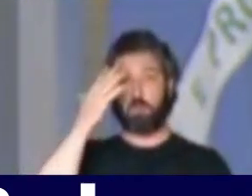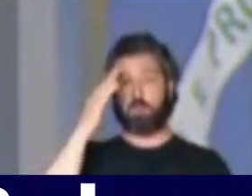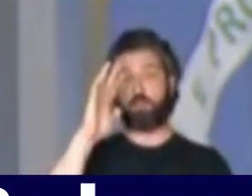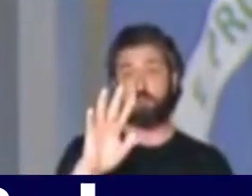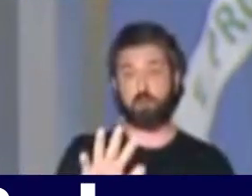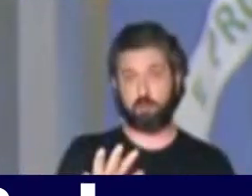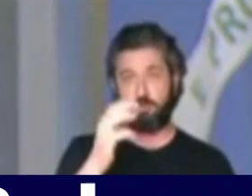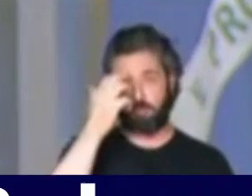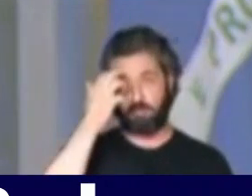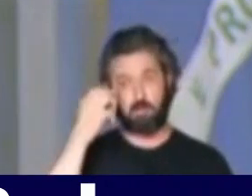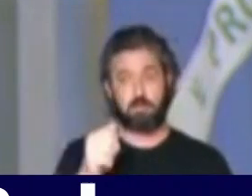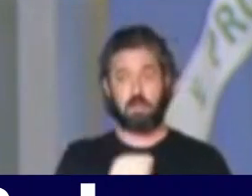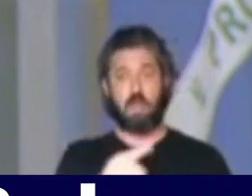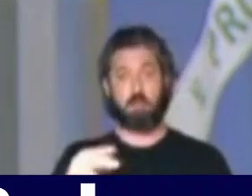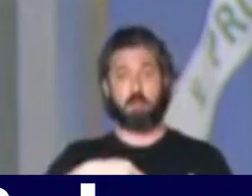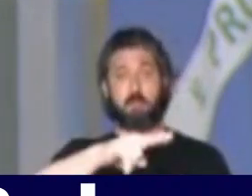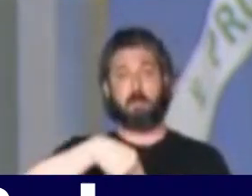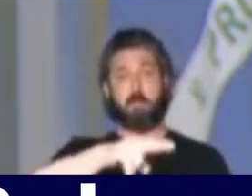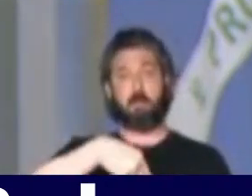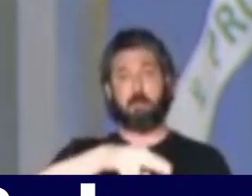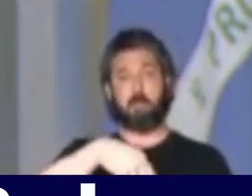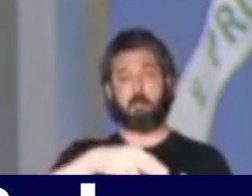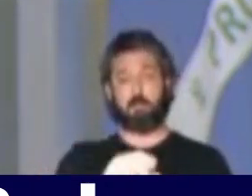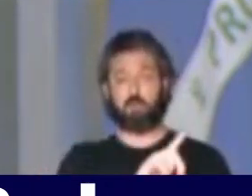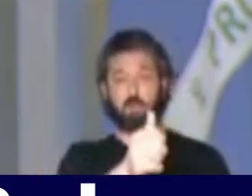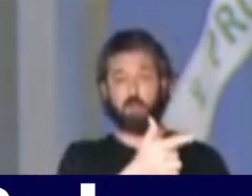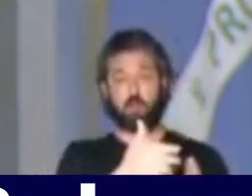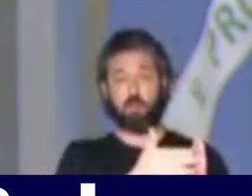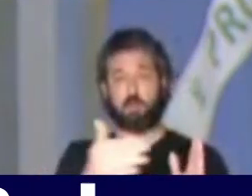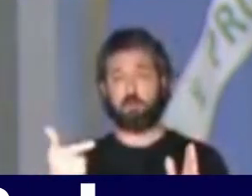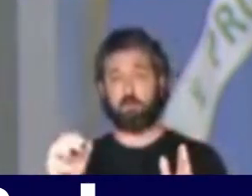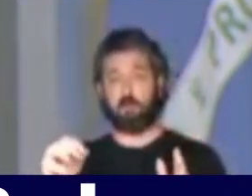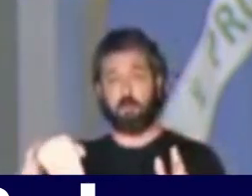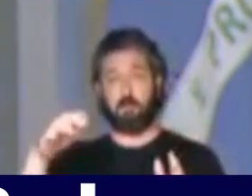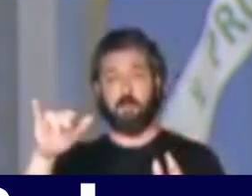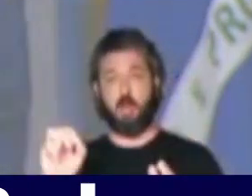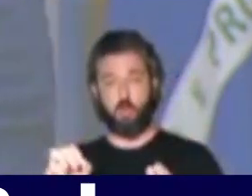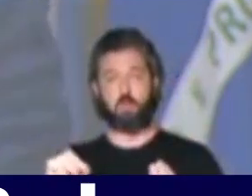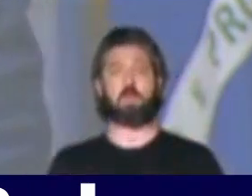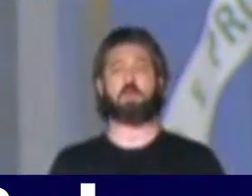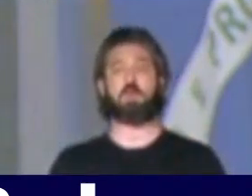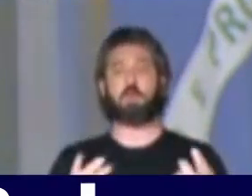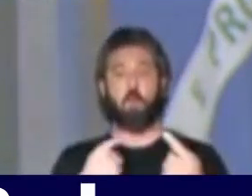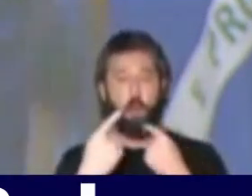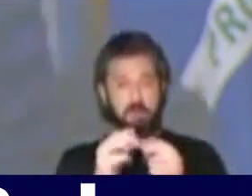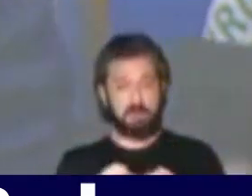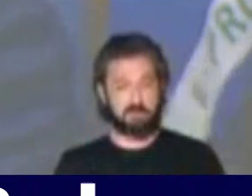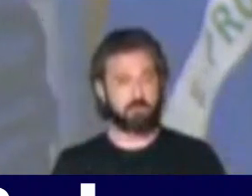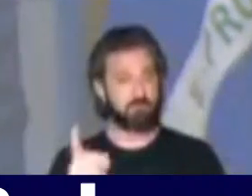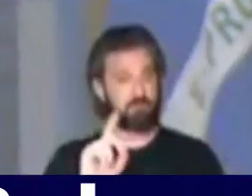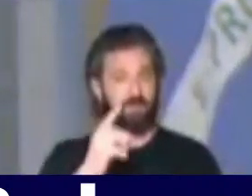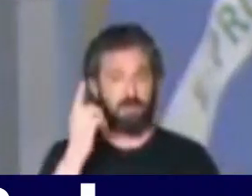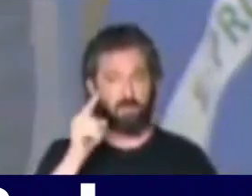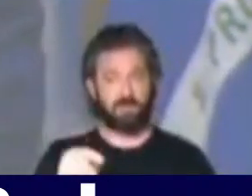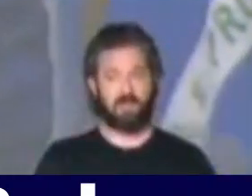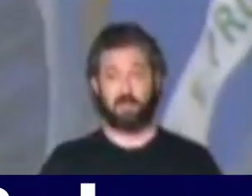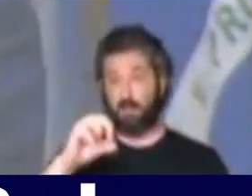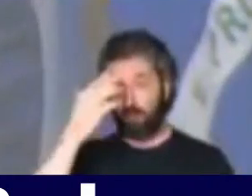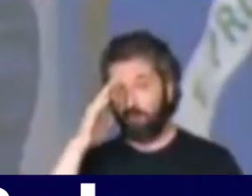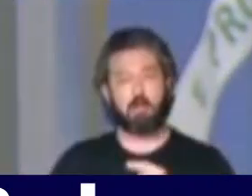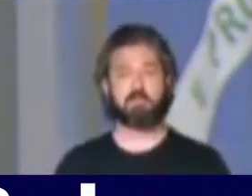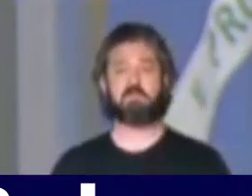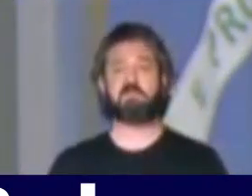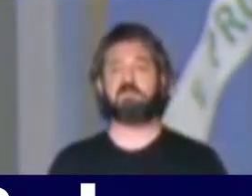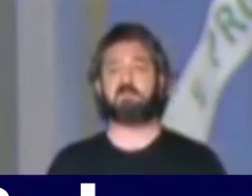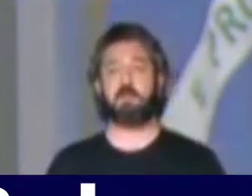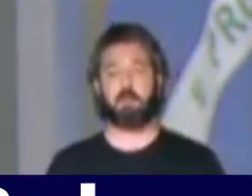9 dias via aplicativo de mensagens, entre os dias 12 e 20 de maio desse ano. Então não foi uma conversinha qualquer não, prezado Tato. 9 dias de